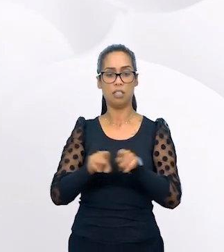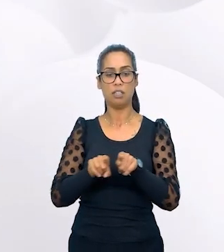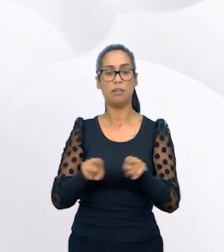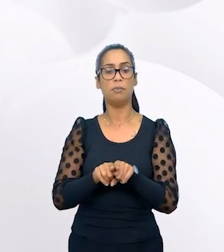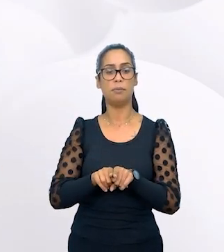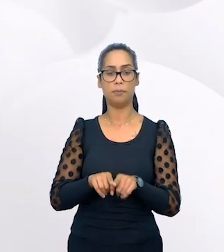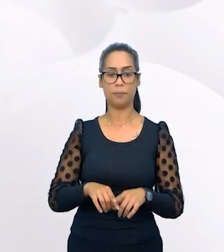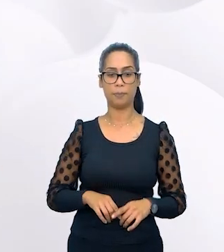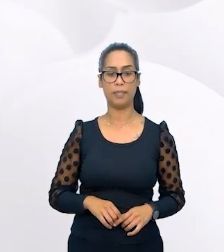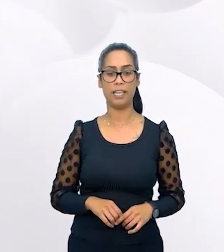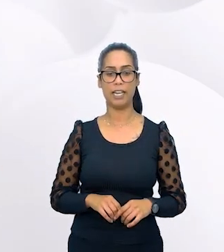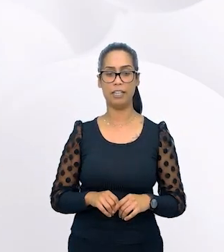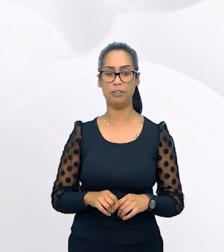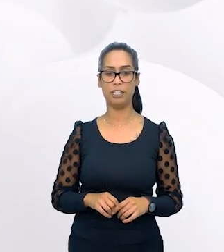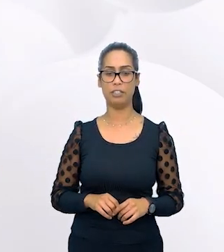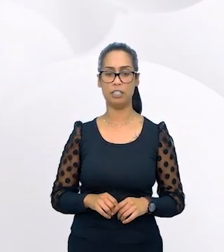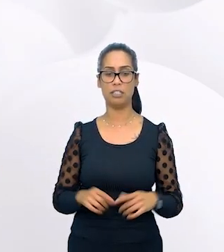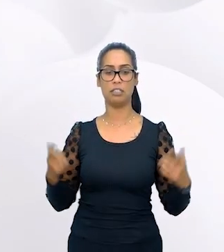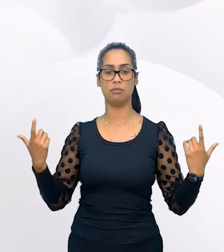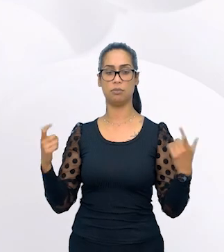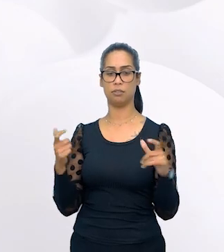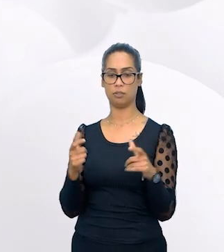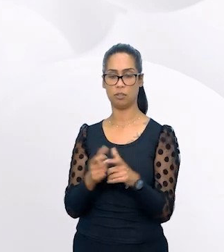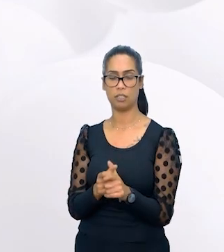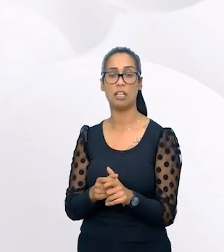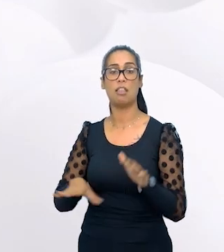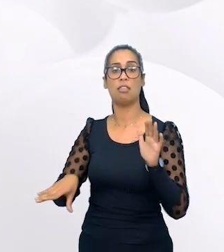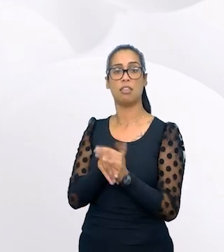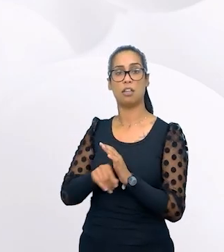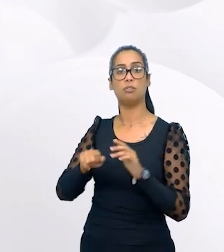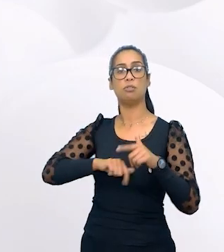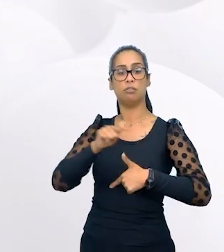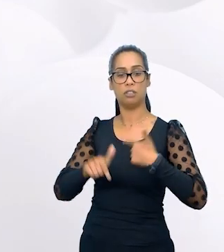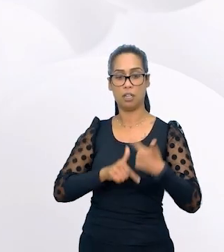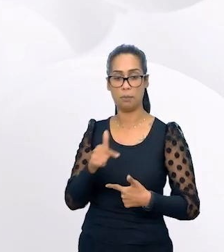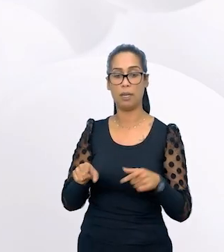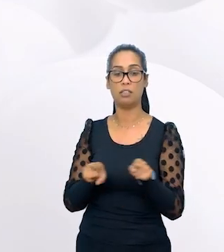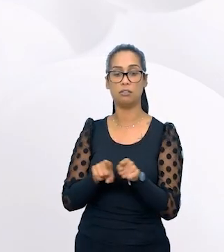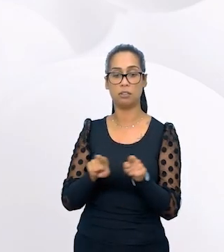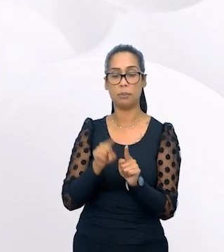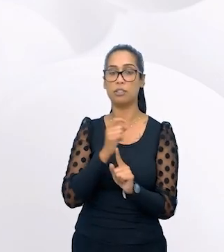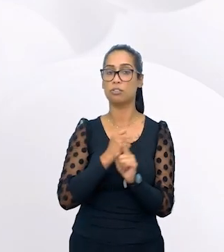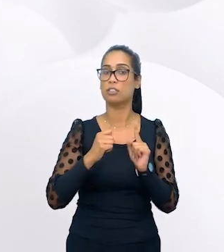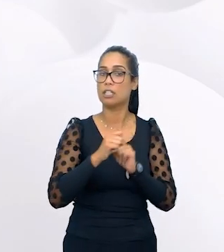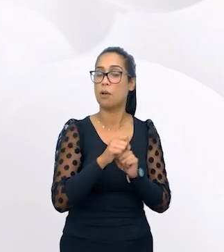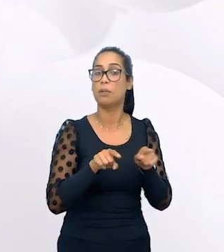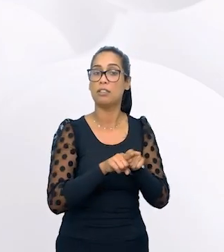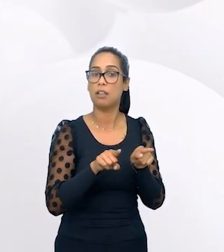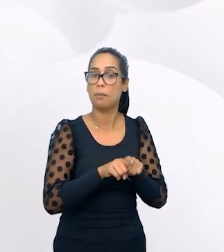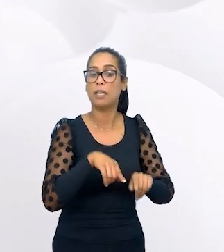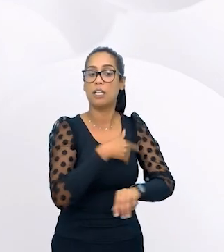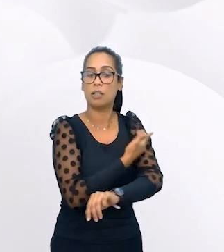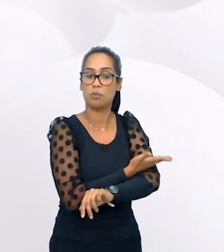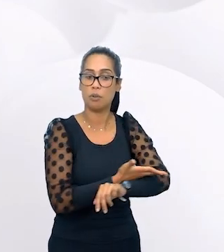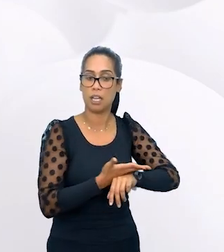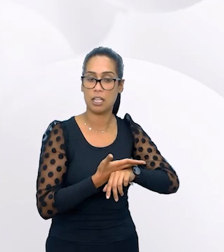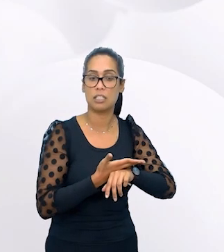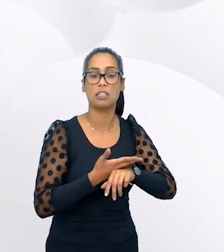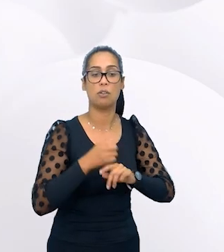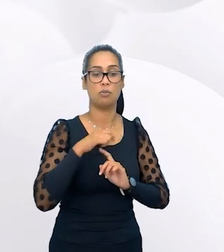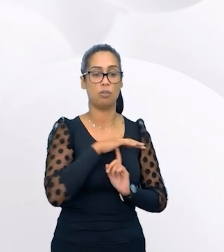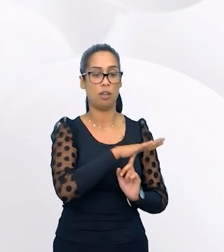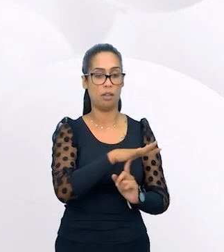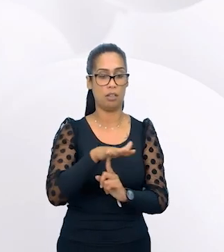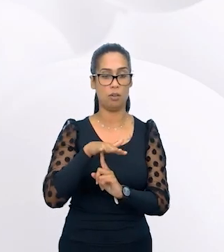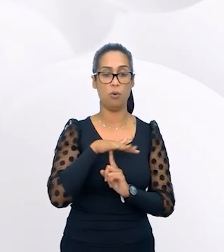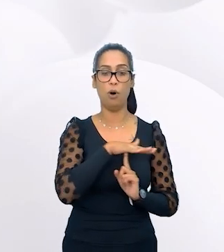com relações sociais, e a educação ambiental, ela pode incidir sobre o